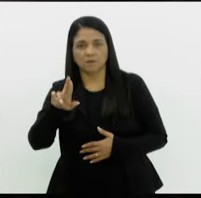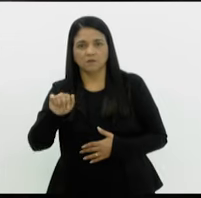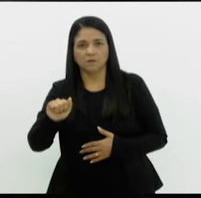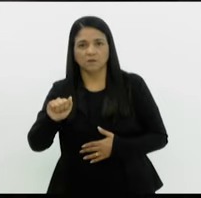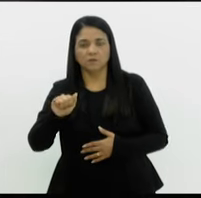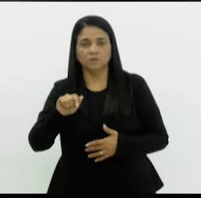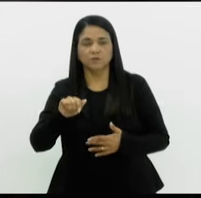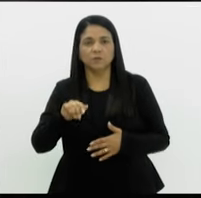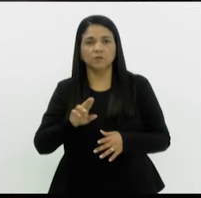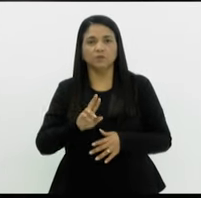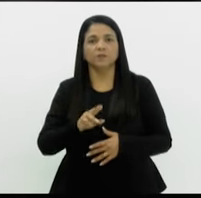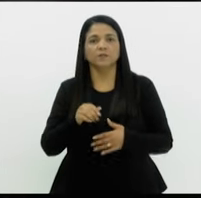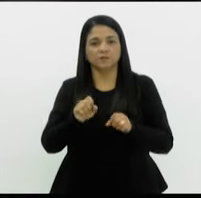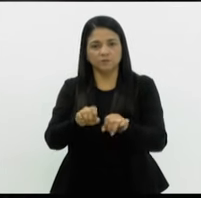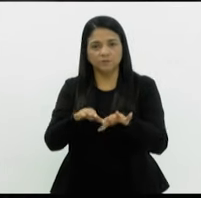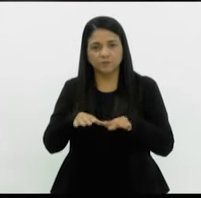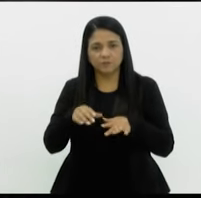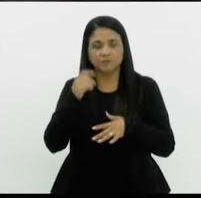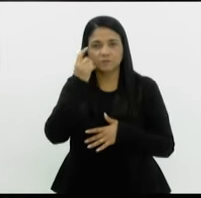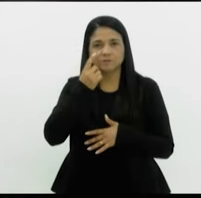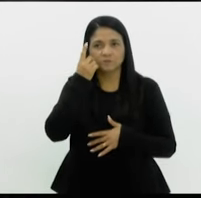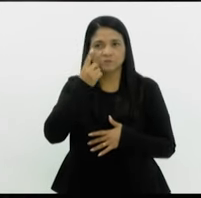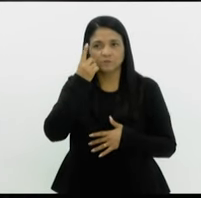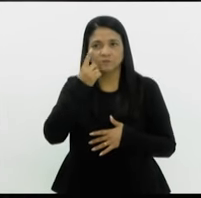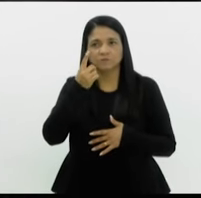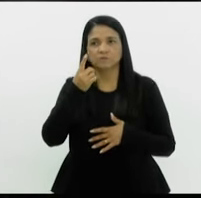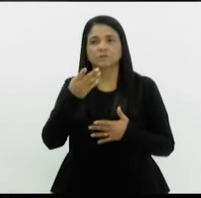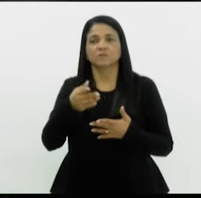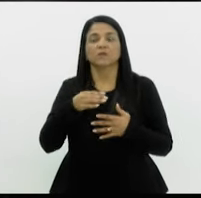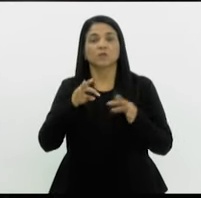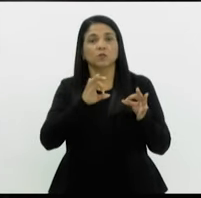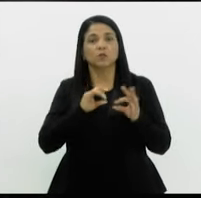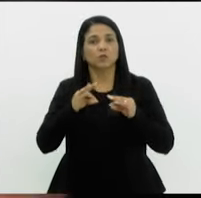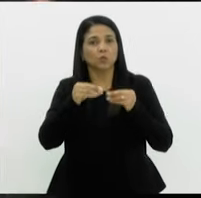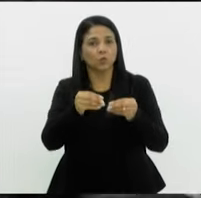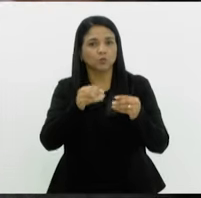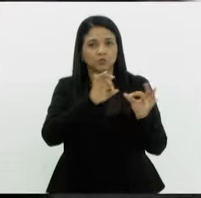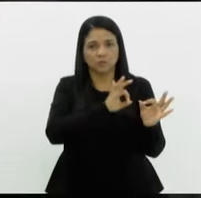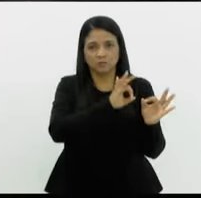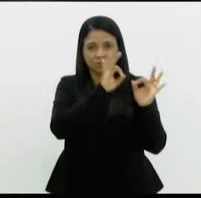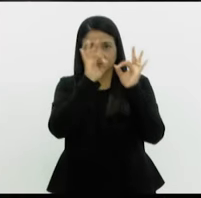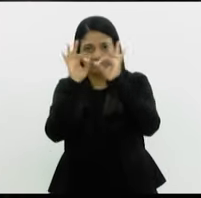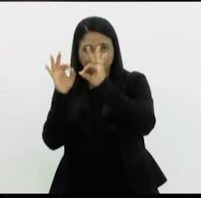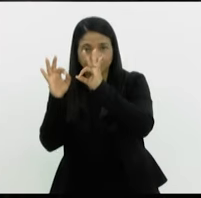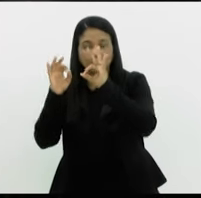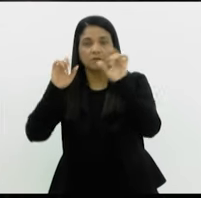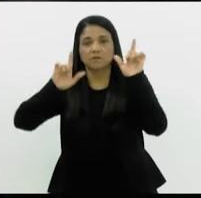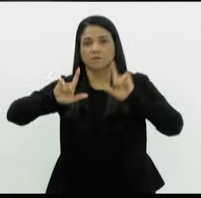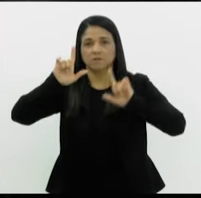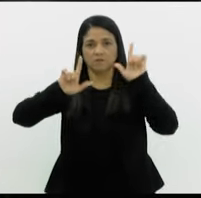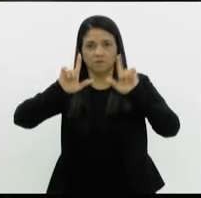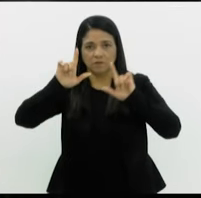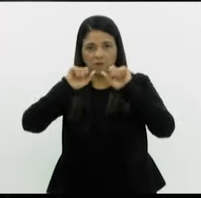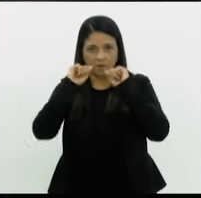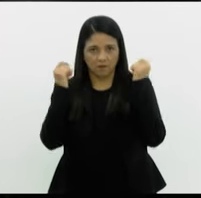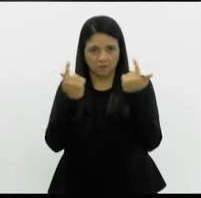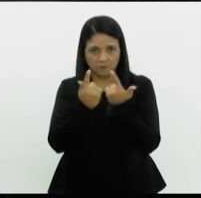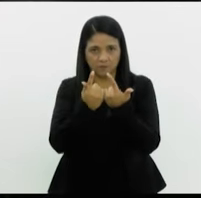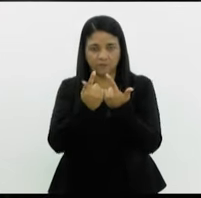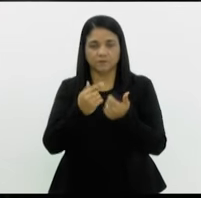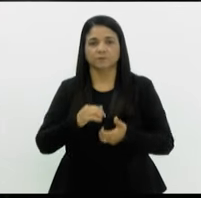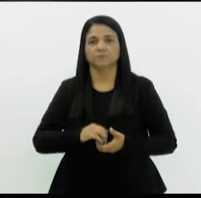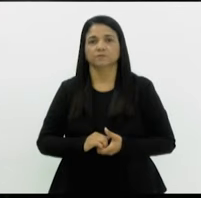que estão em plenário e todos que nos assistem pela TV